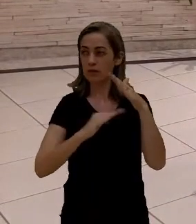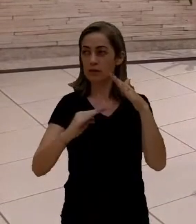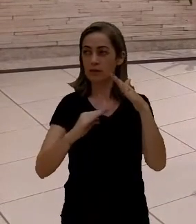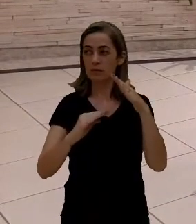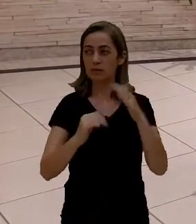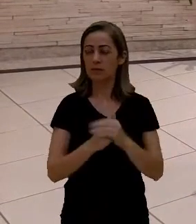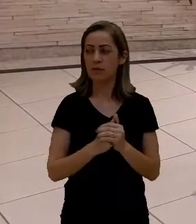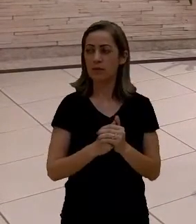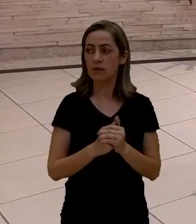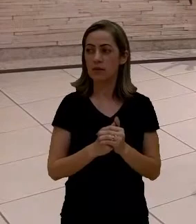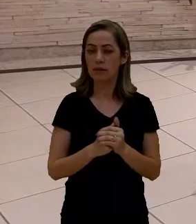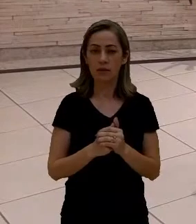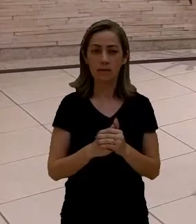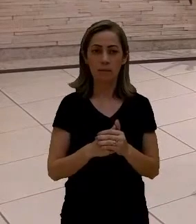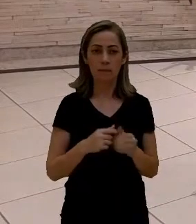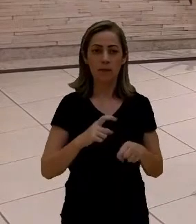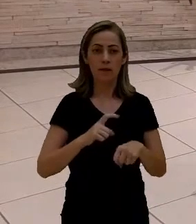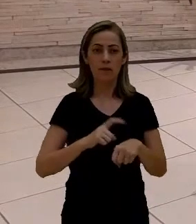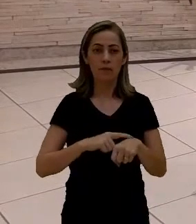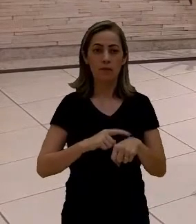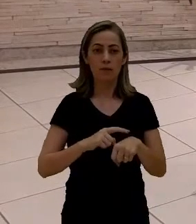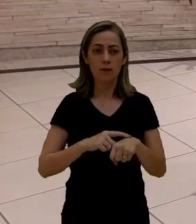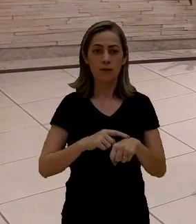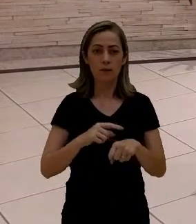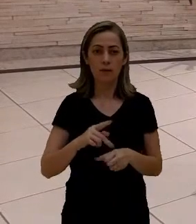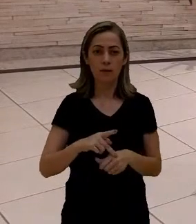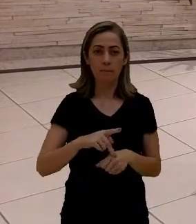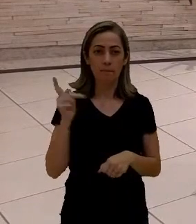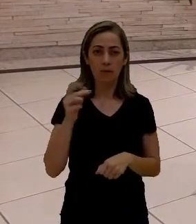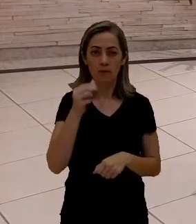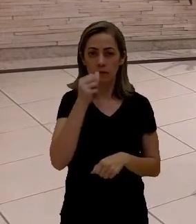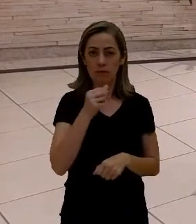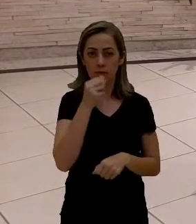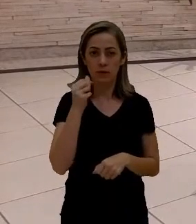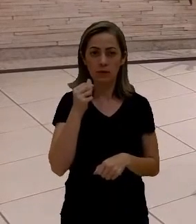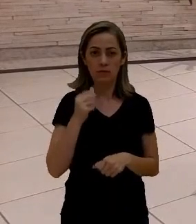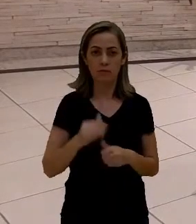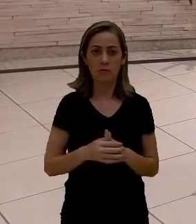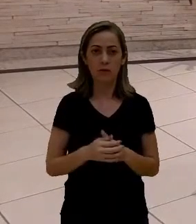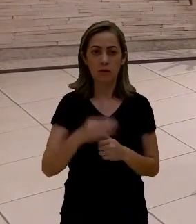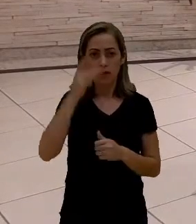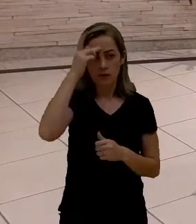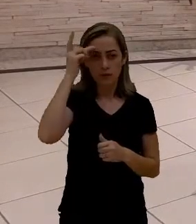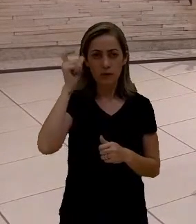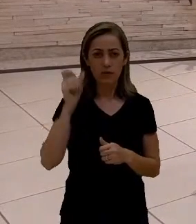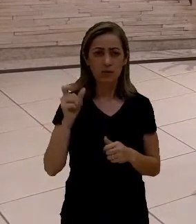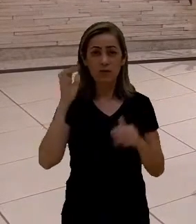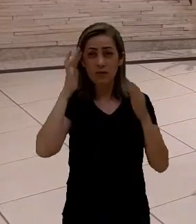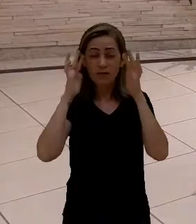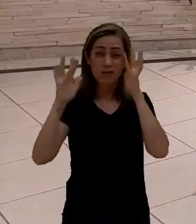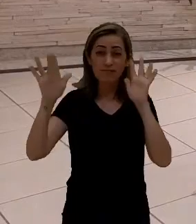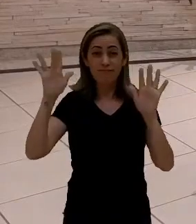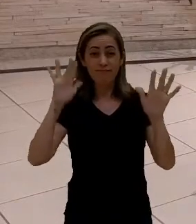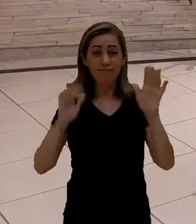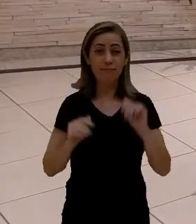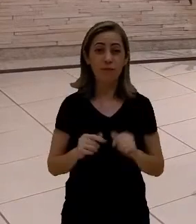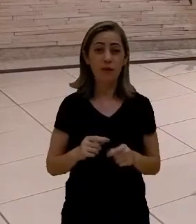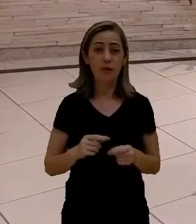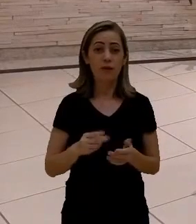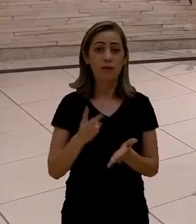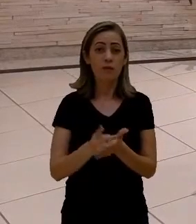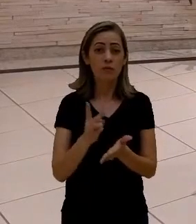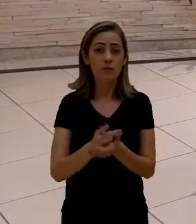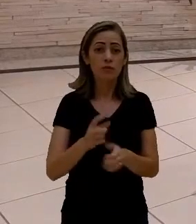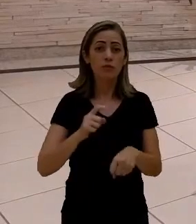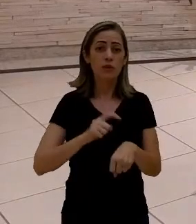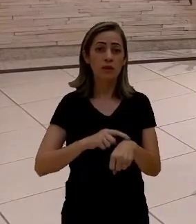mais e acaba naturalmente muita gente se dispersando Então como que é a orientação para que continuar esse momento ali